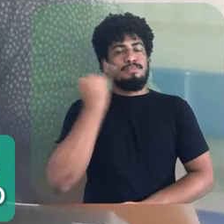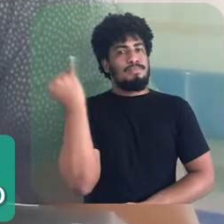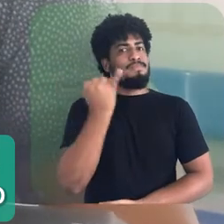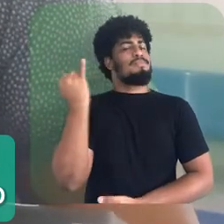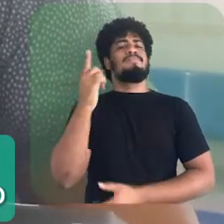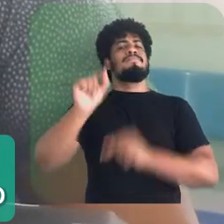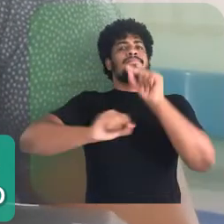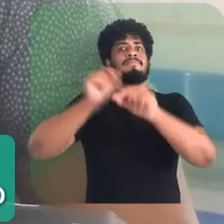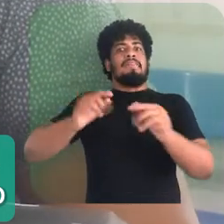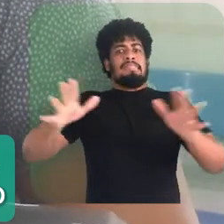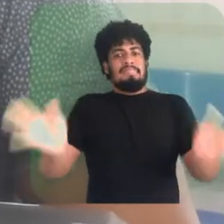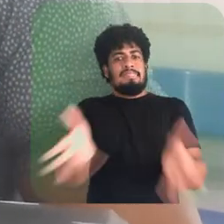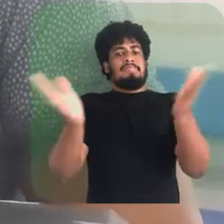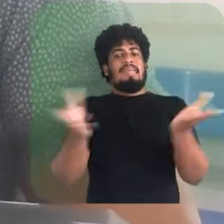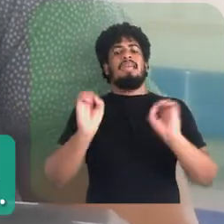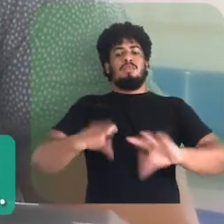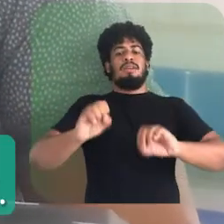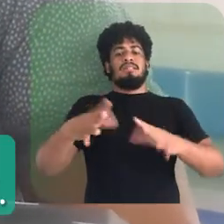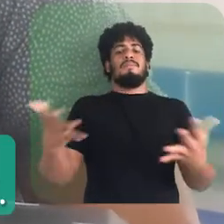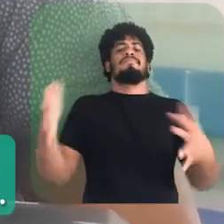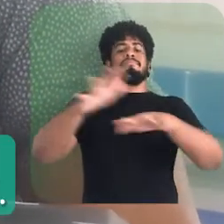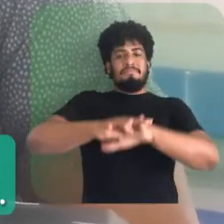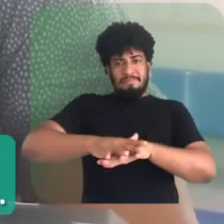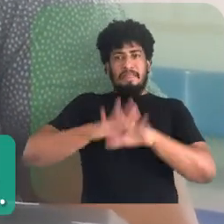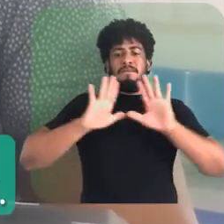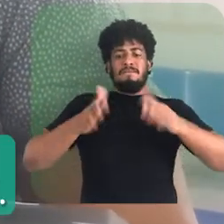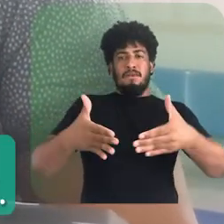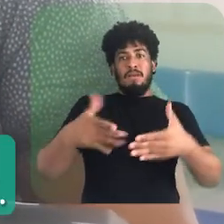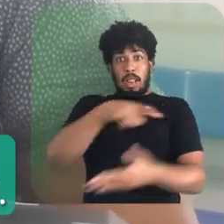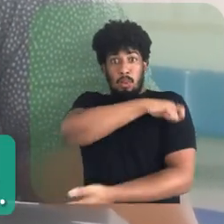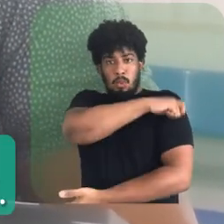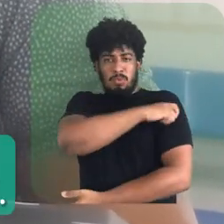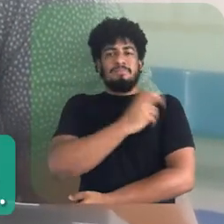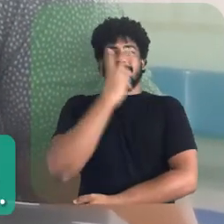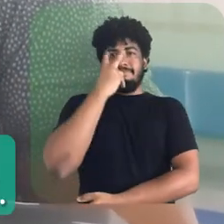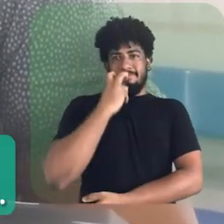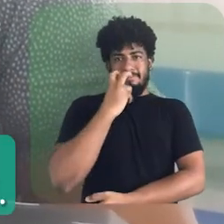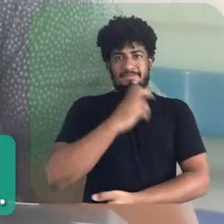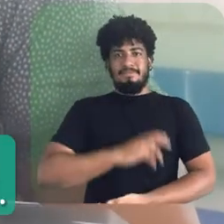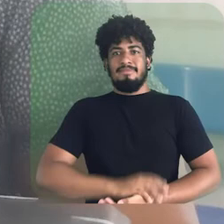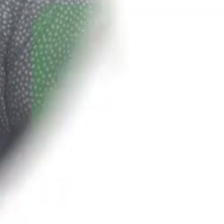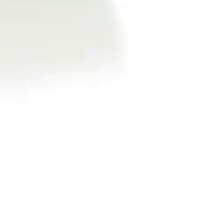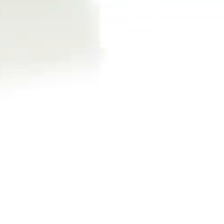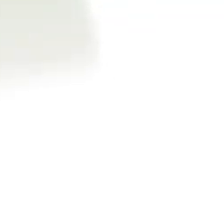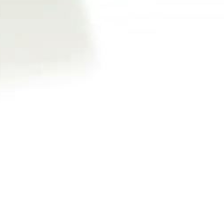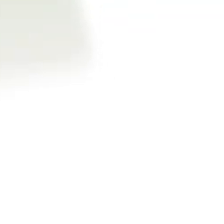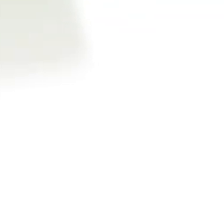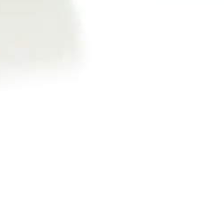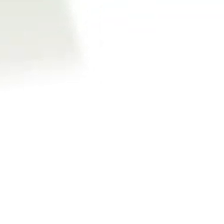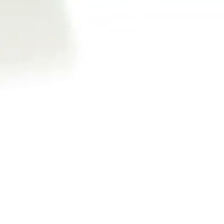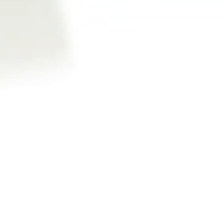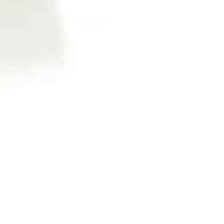de águas na promoção de uma educação mais inclusiva para nossos estudantes com deficiência visual.